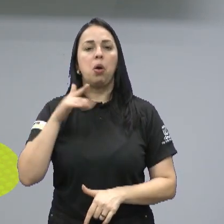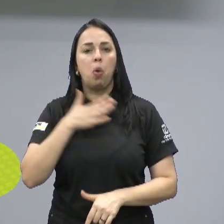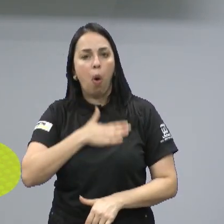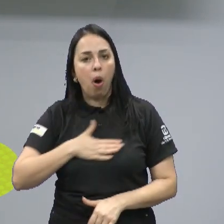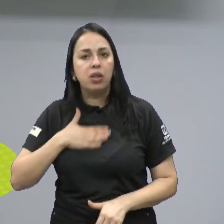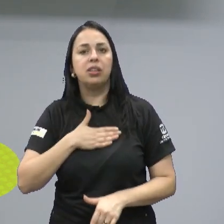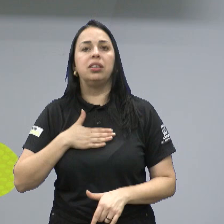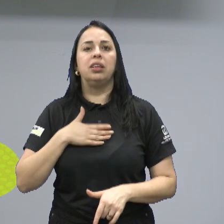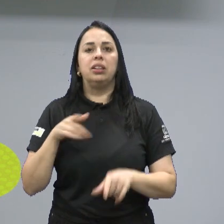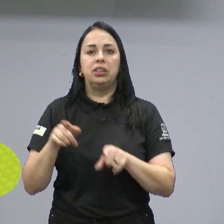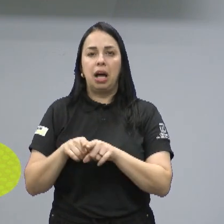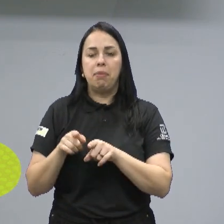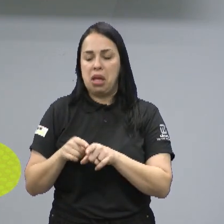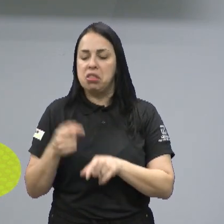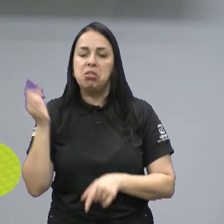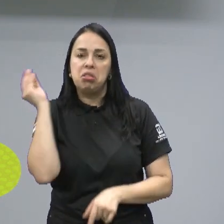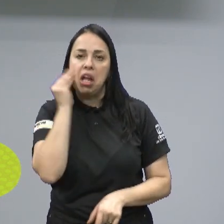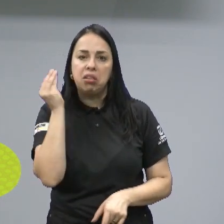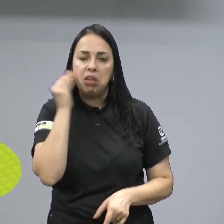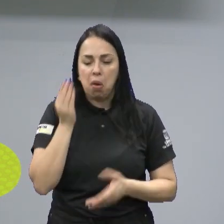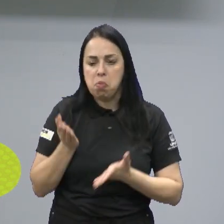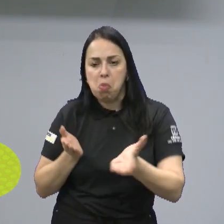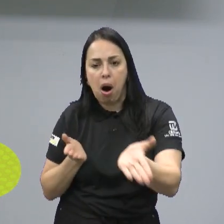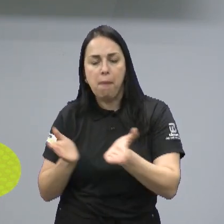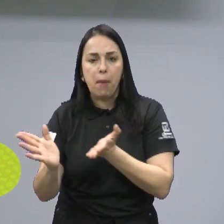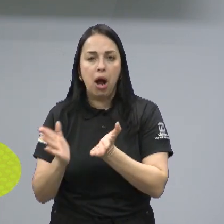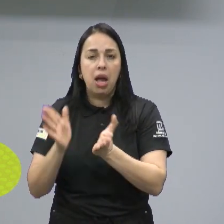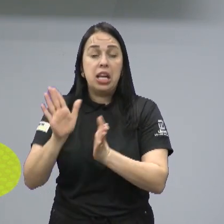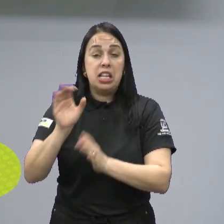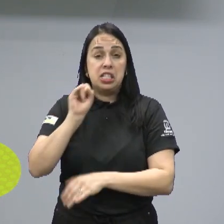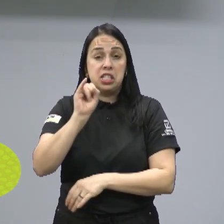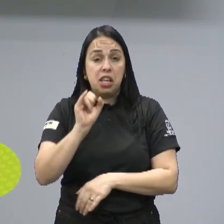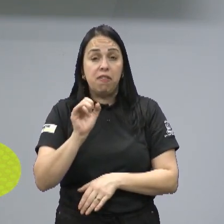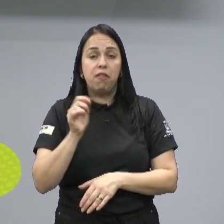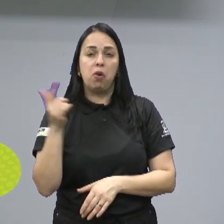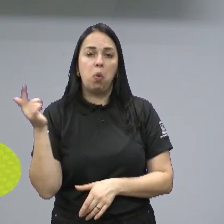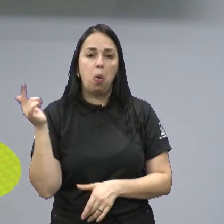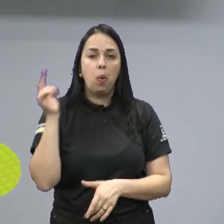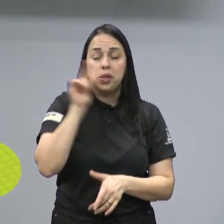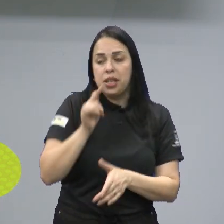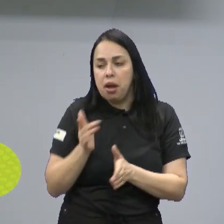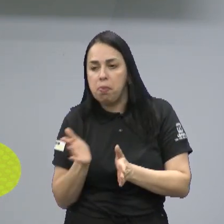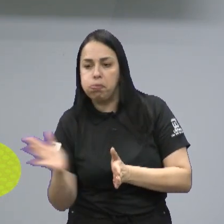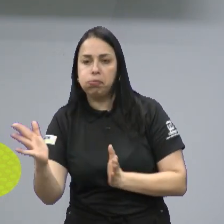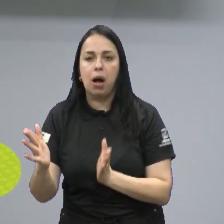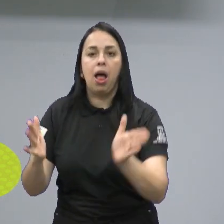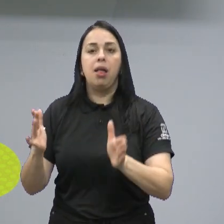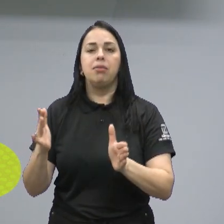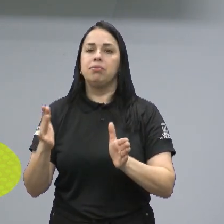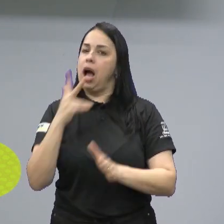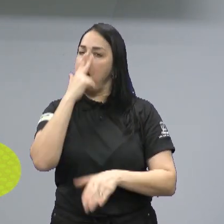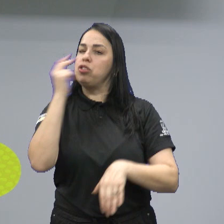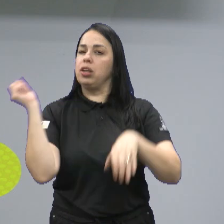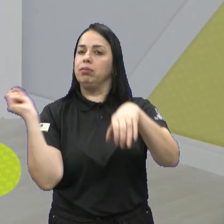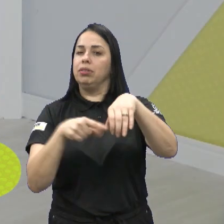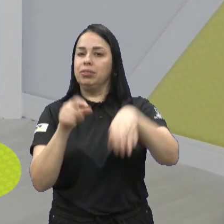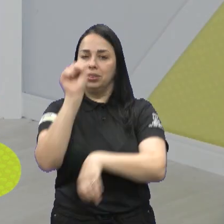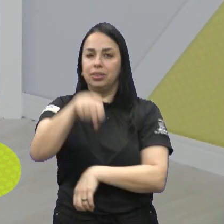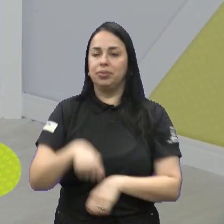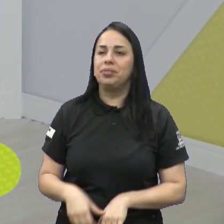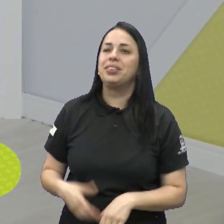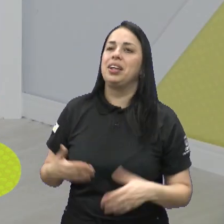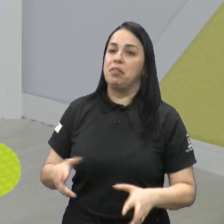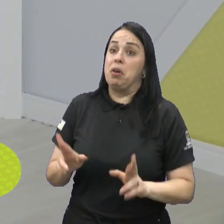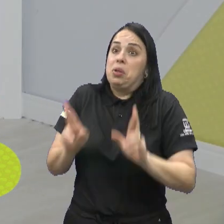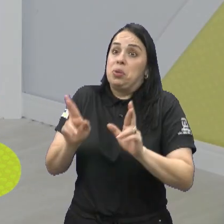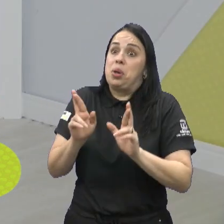em puxar contra-ataques. Se for um jogo um pouco mais aberto, se tiver espaços, pode ser que pinte o golzinho sim, Vieira. Vamos torcer